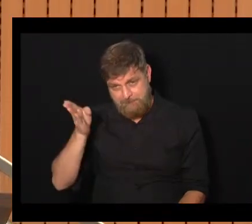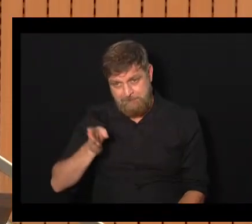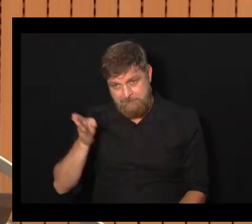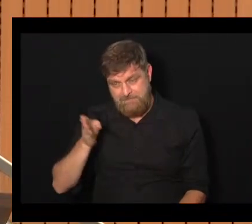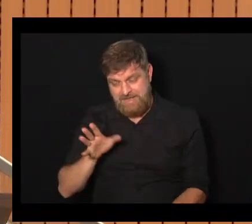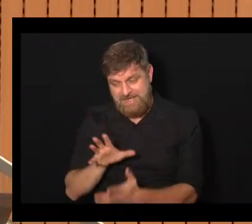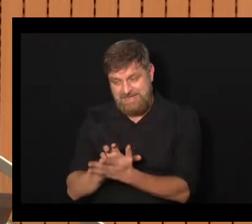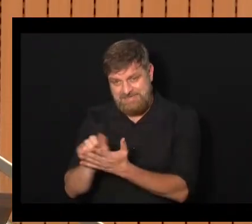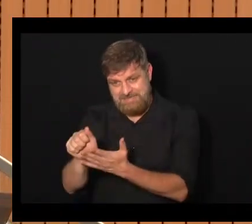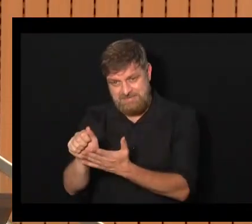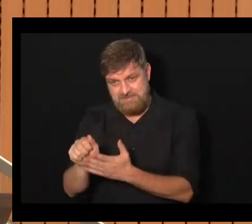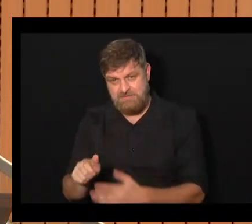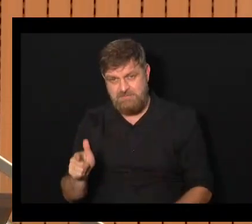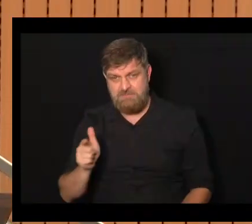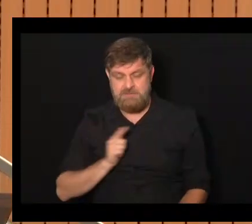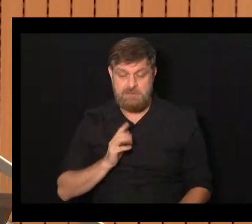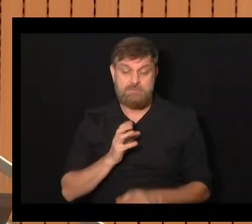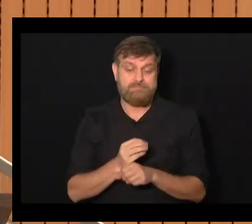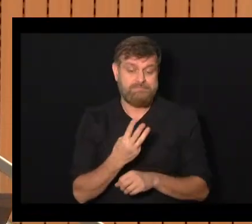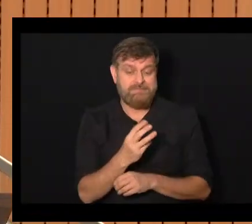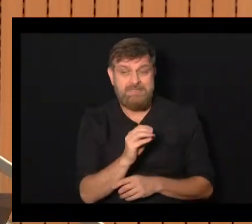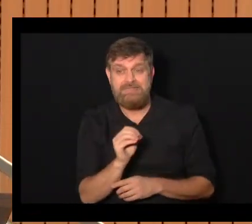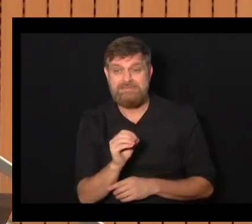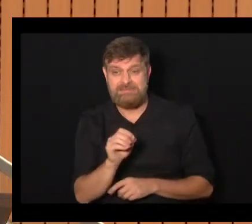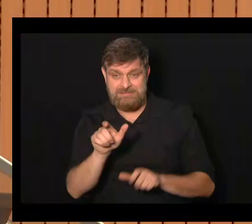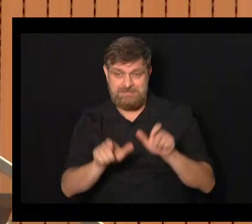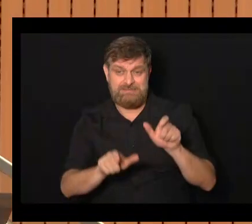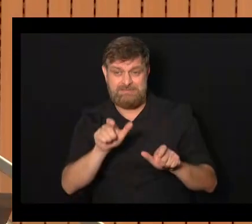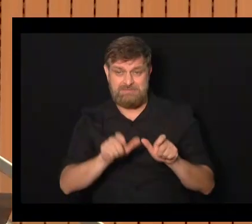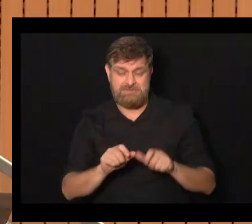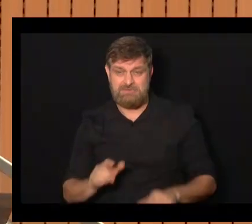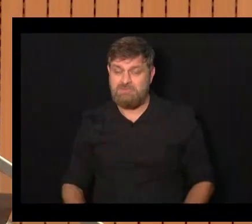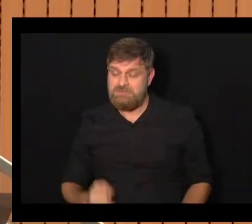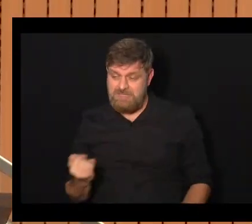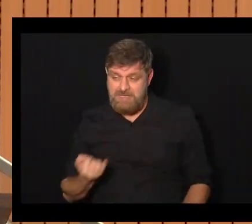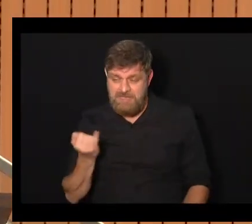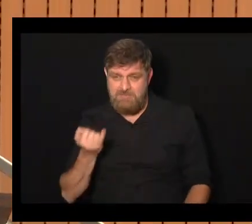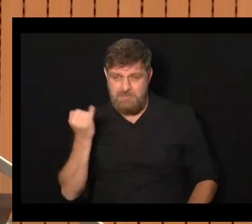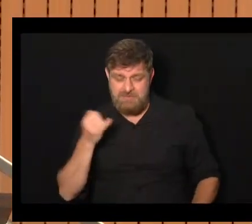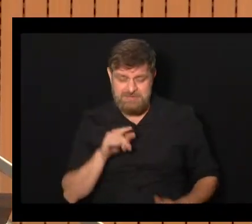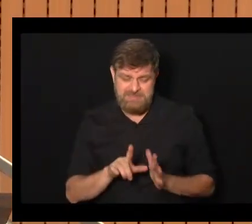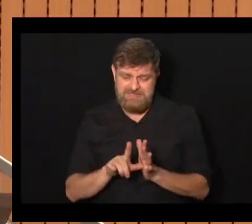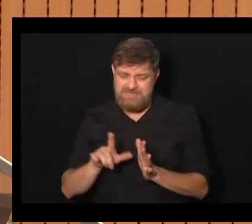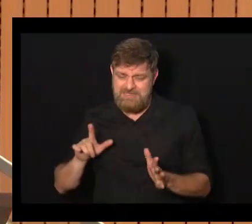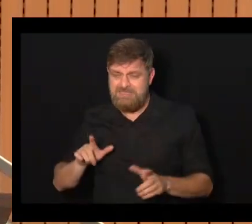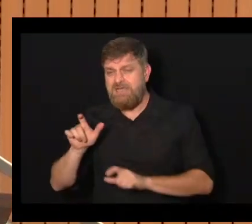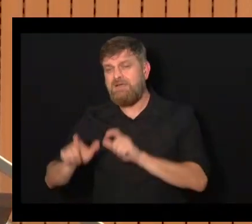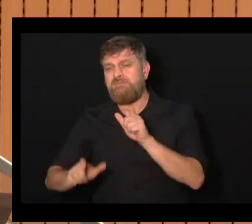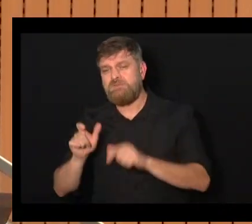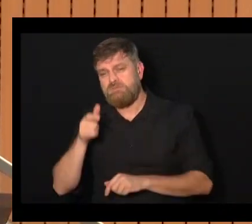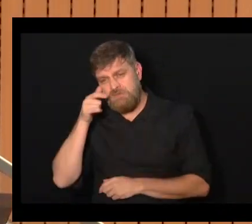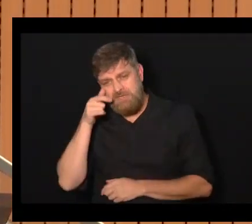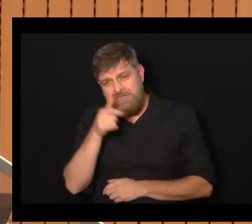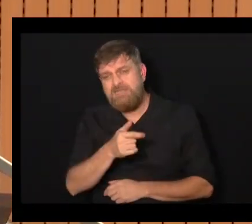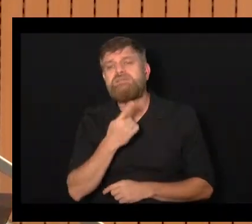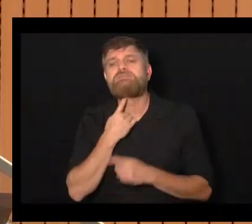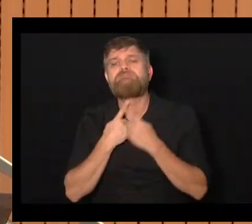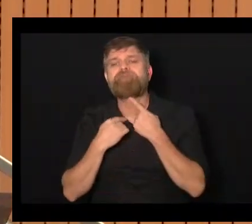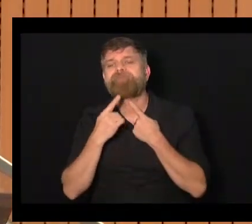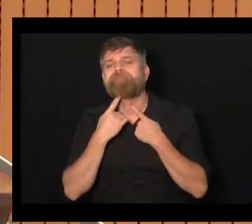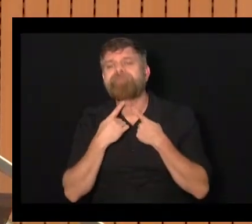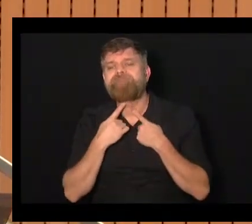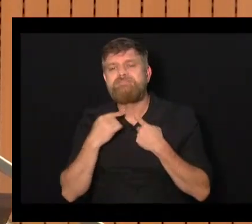www.deficienciavisual.com.br/inscrição. Como são 300 vagas, é muito importante que você que deseja participar